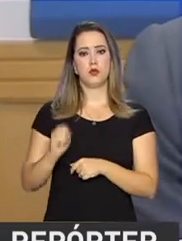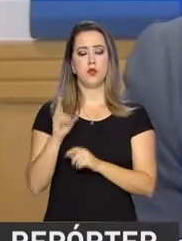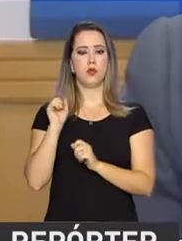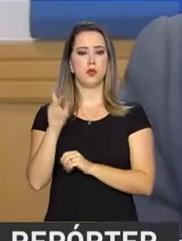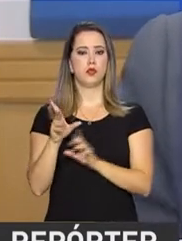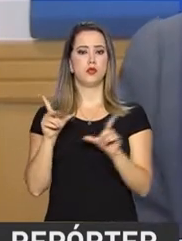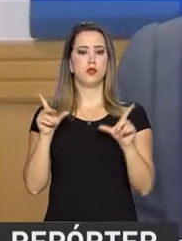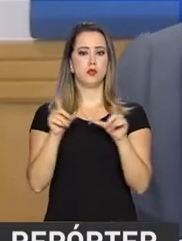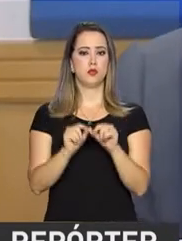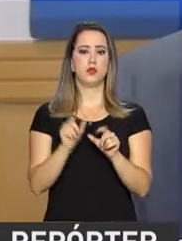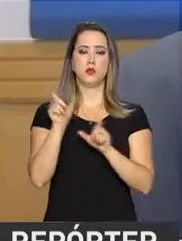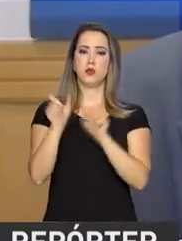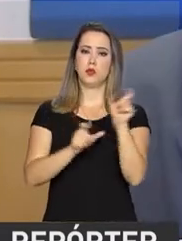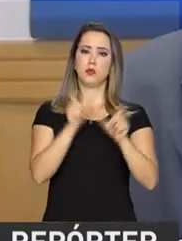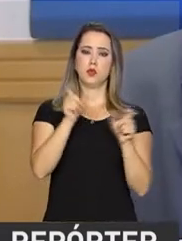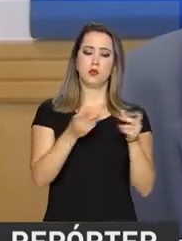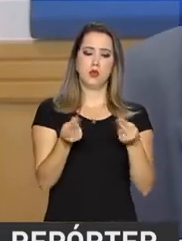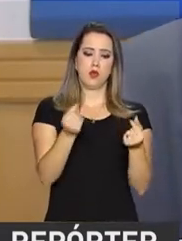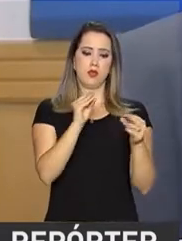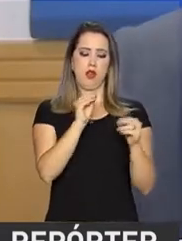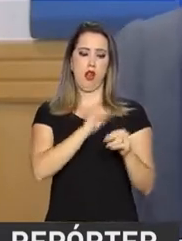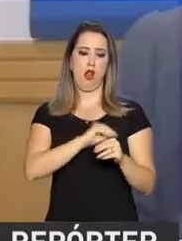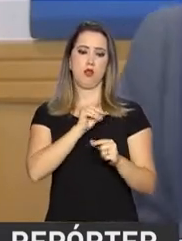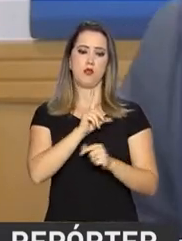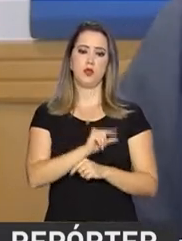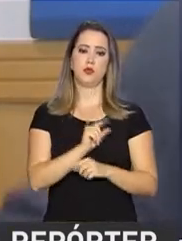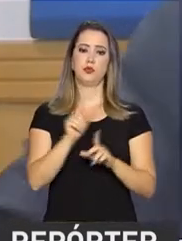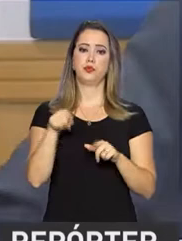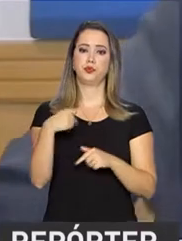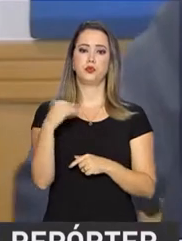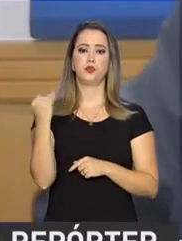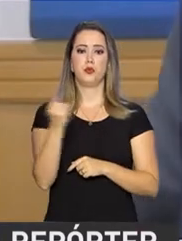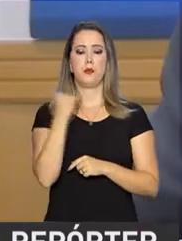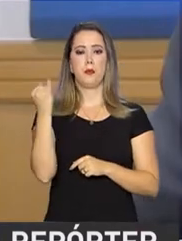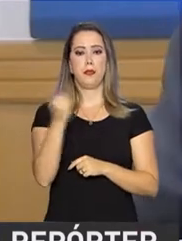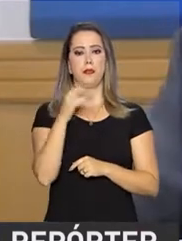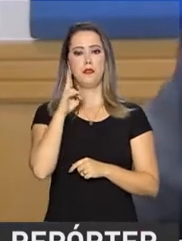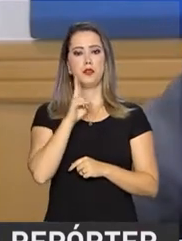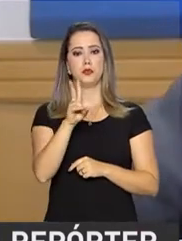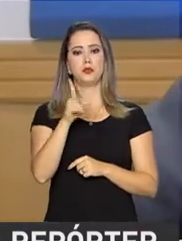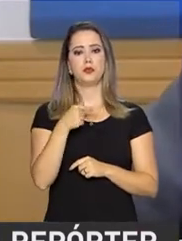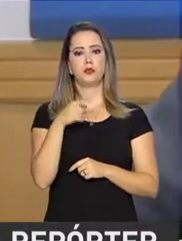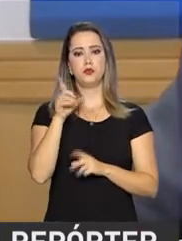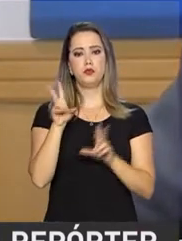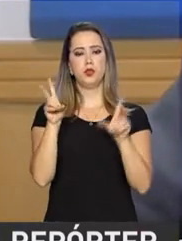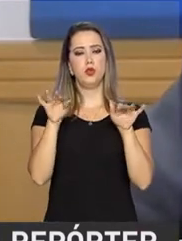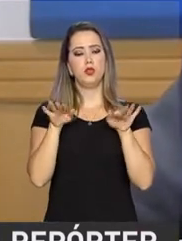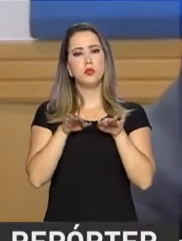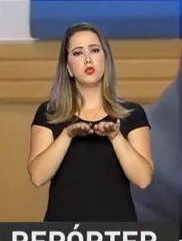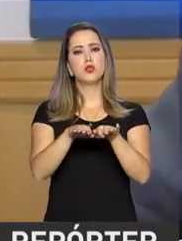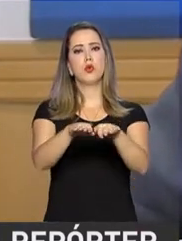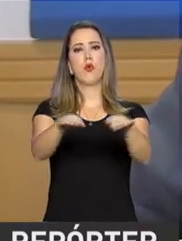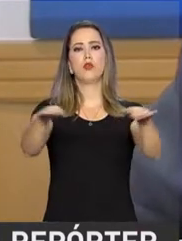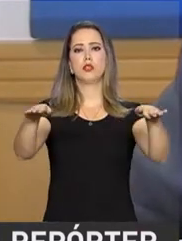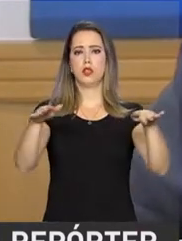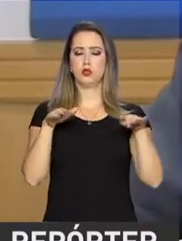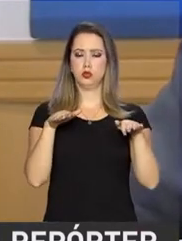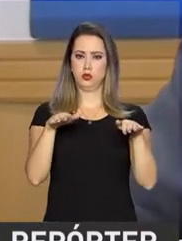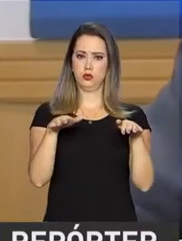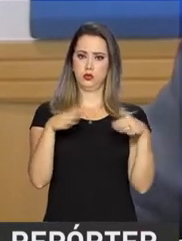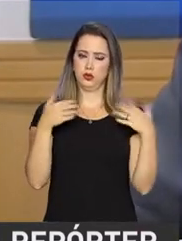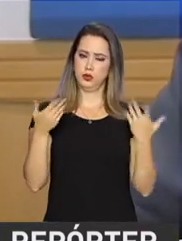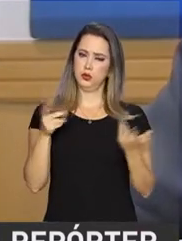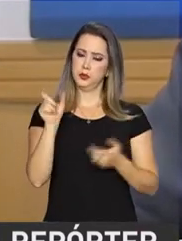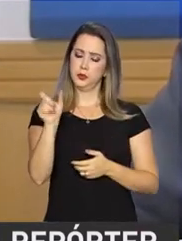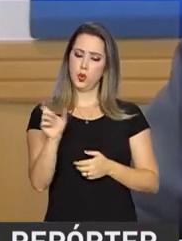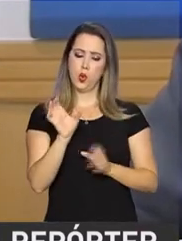menor para aqueles que estão no trabalhador privado aliás é interessante aí entra sempre o tema da igualdade pergunta é a seguinte será que